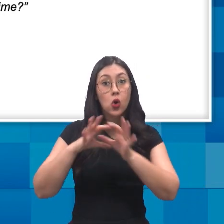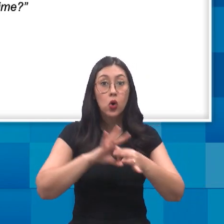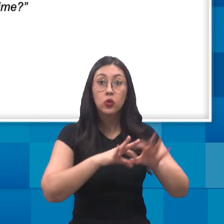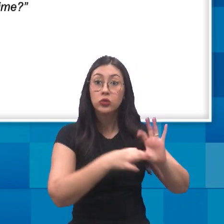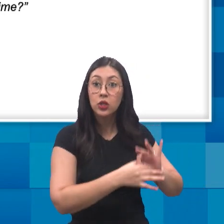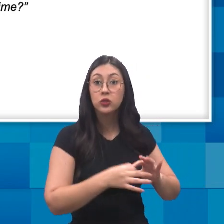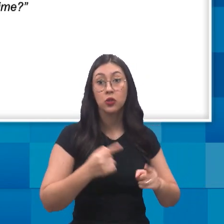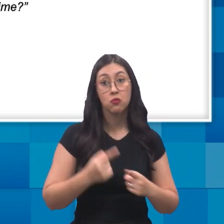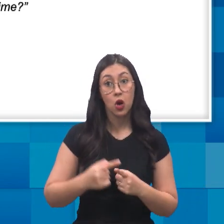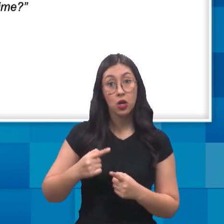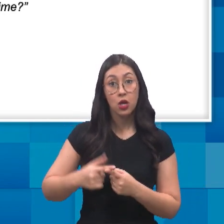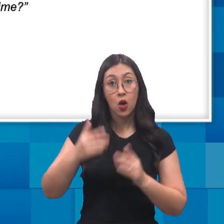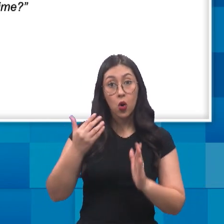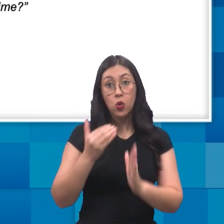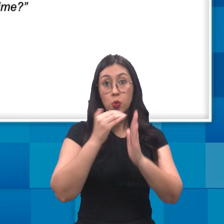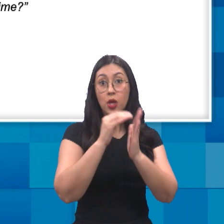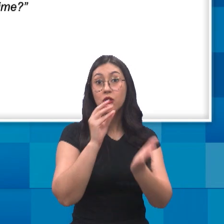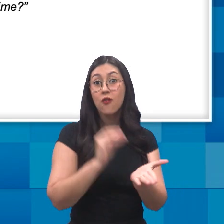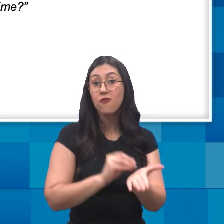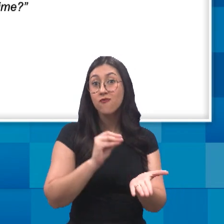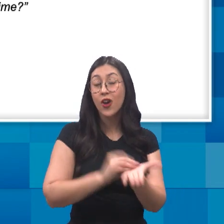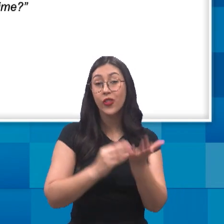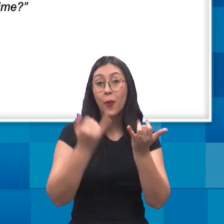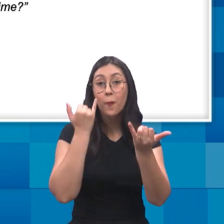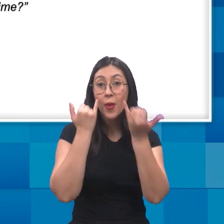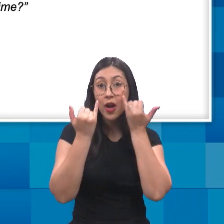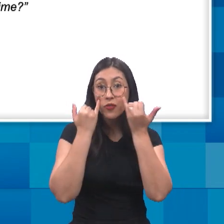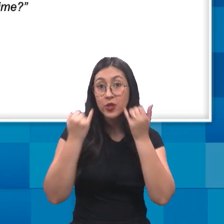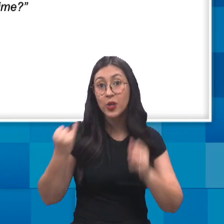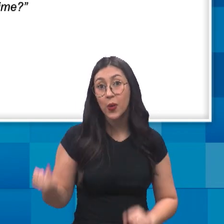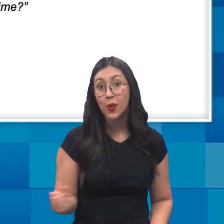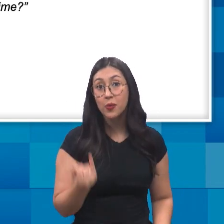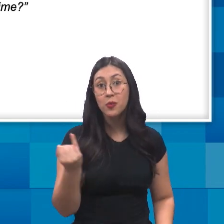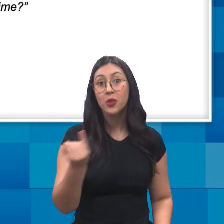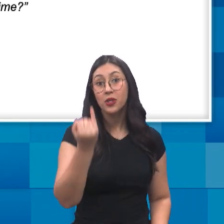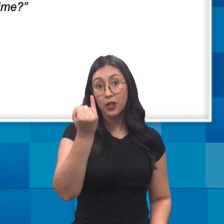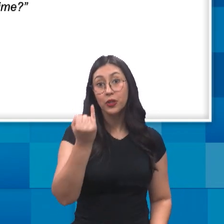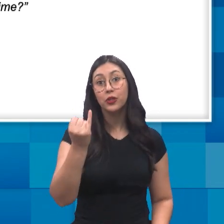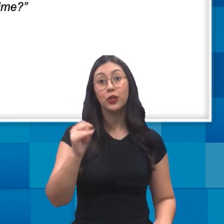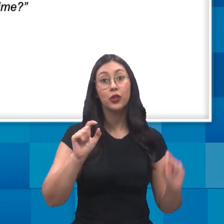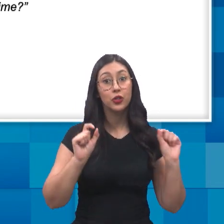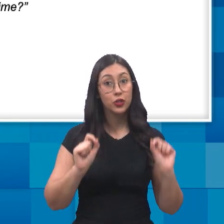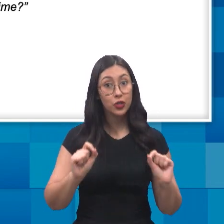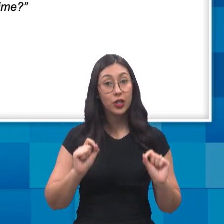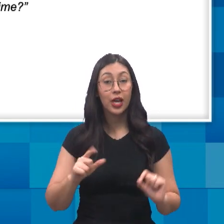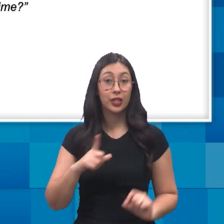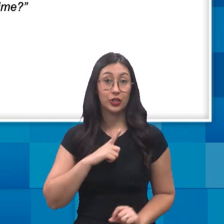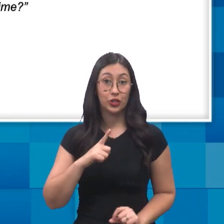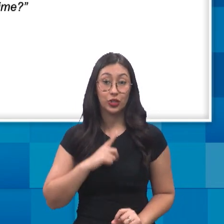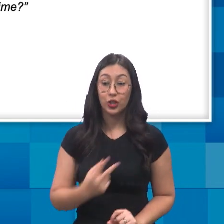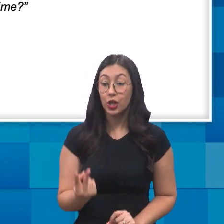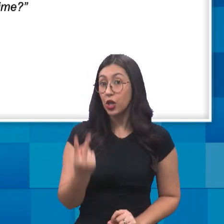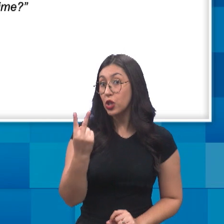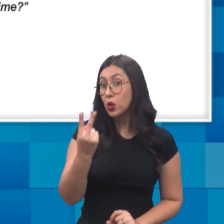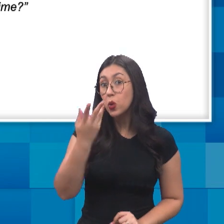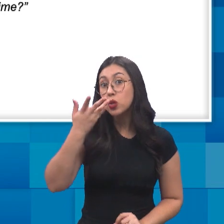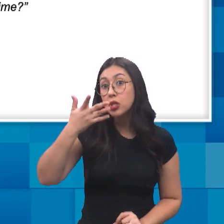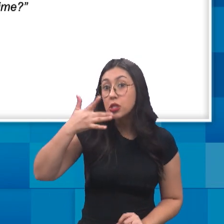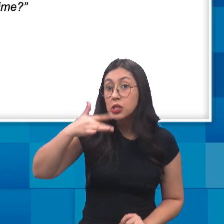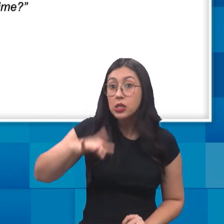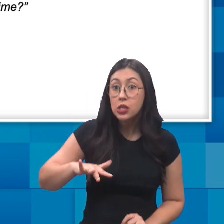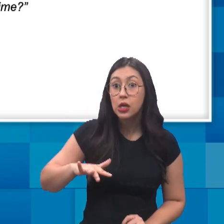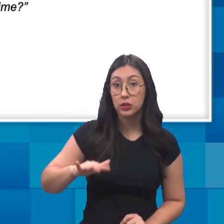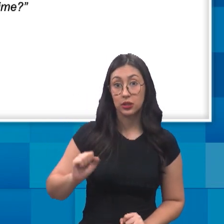dado essencial, o fato de que o suposto caso de importunação envolvia 2 crianças de 5 anos e não um